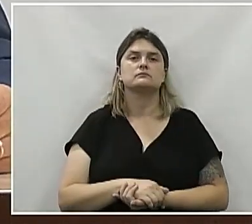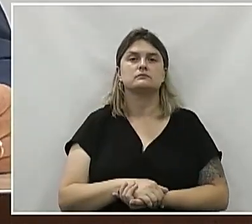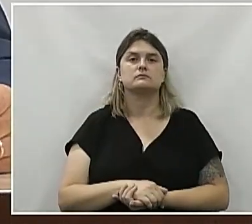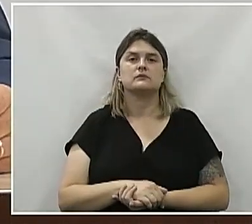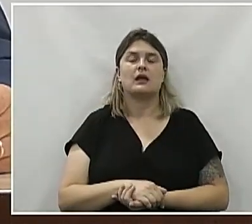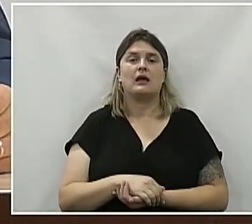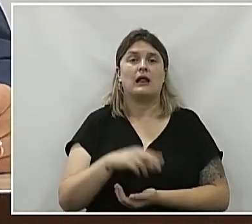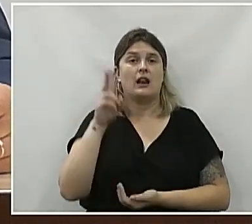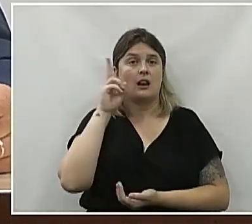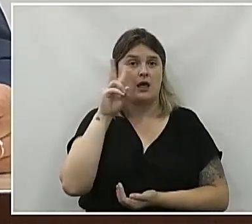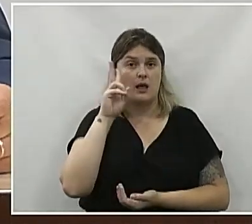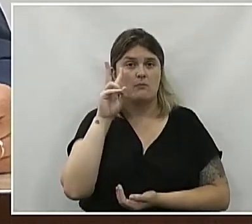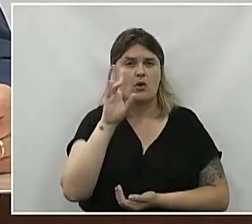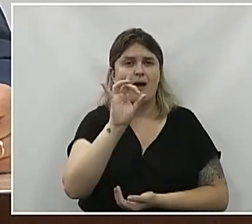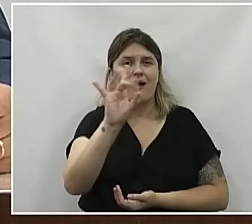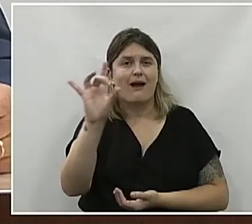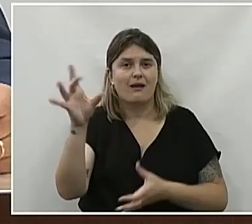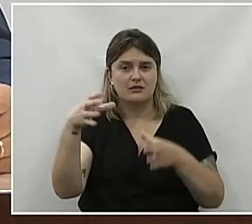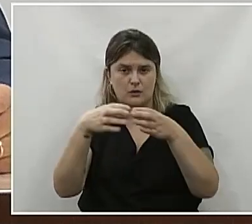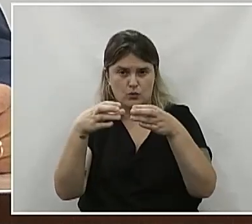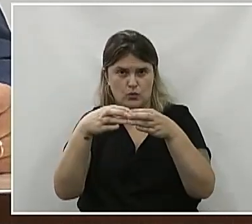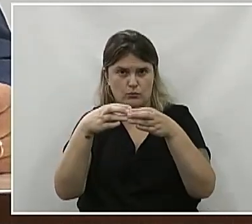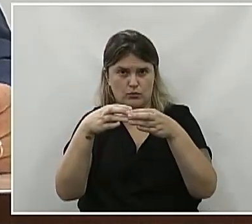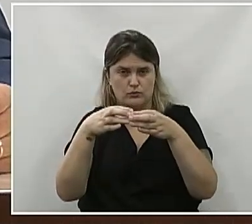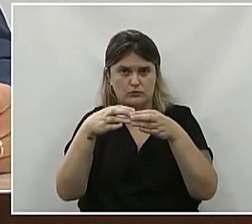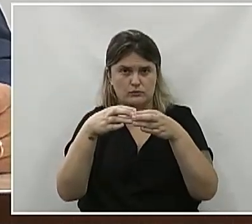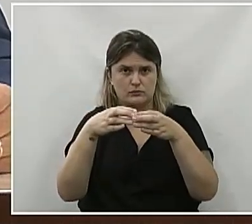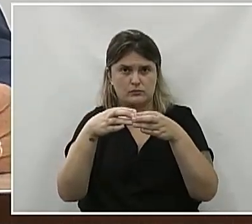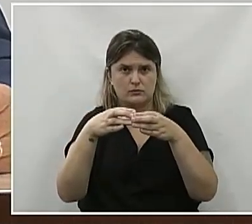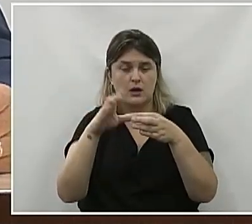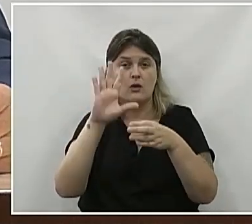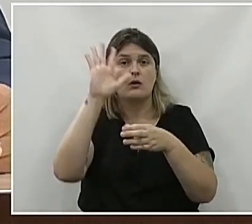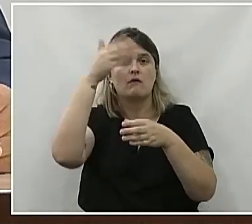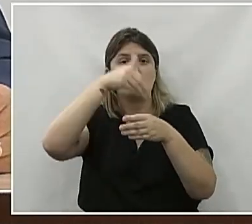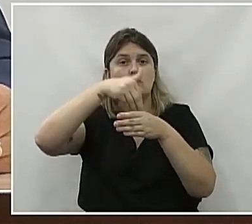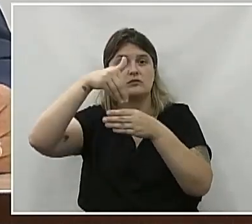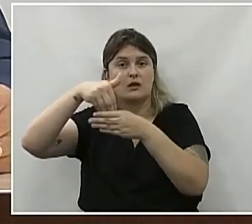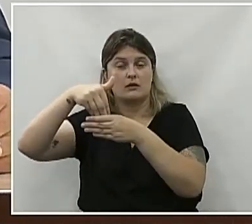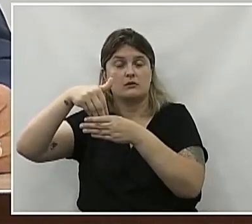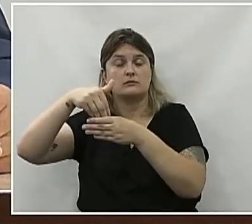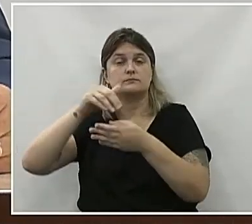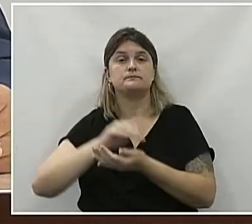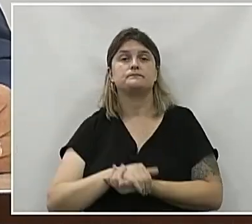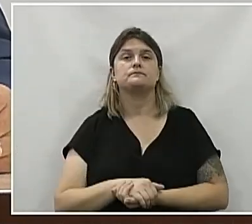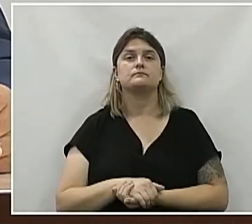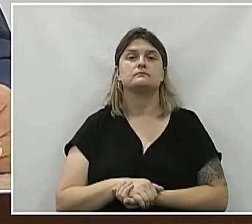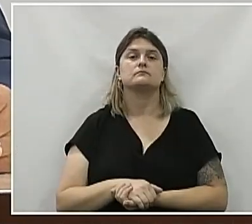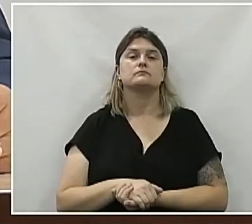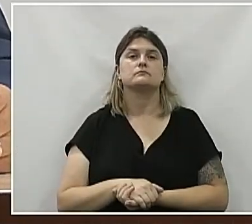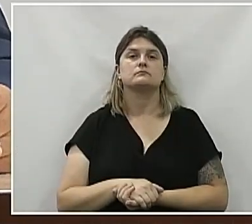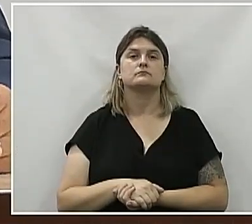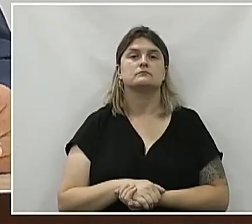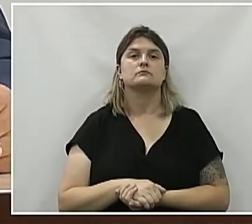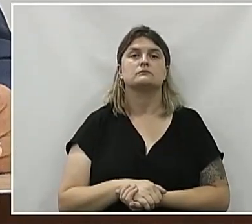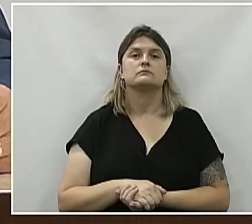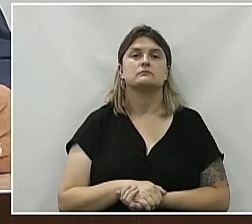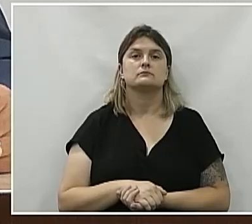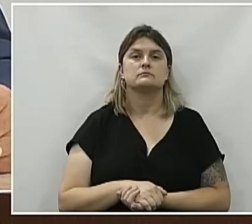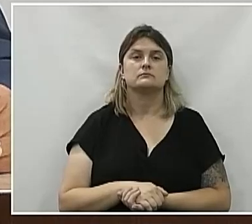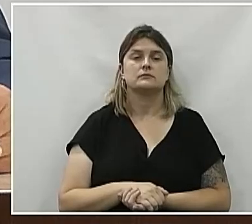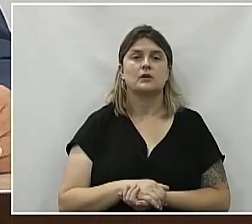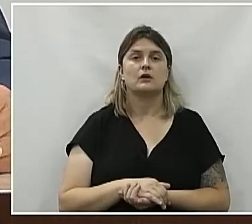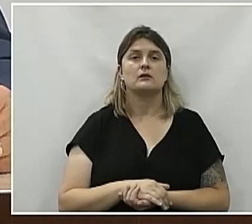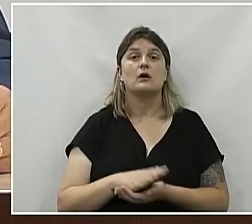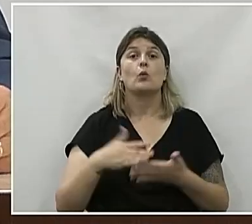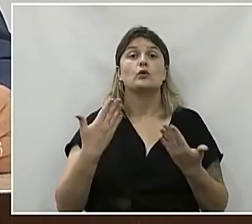os membros de cada comissão elas são votadas Quando começa o o